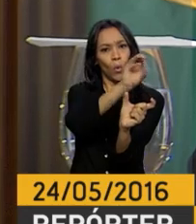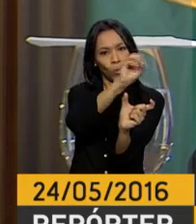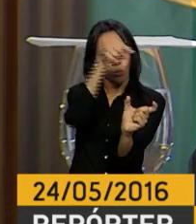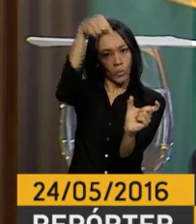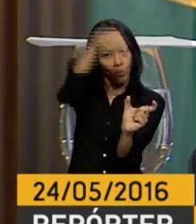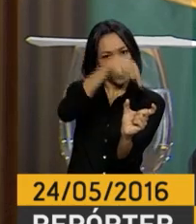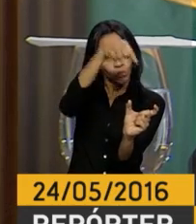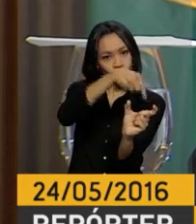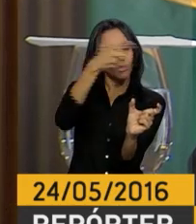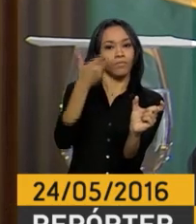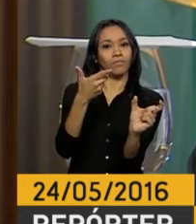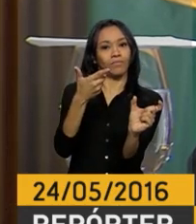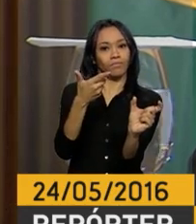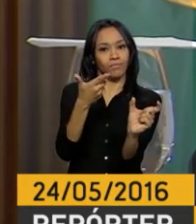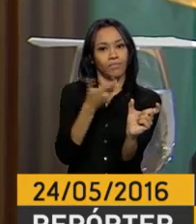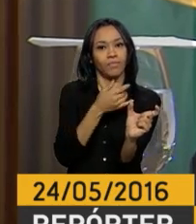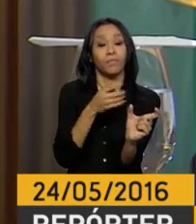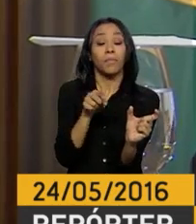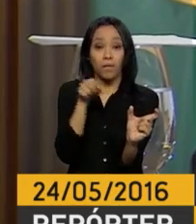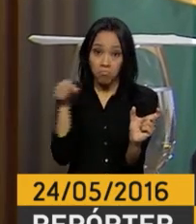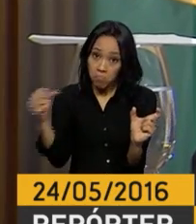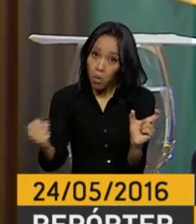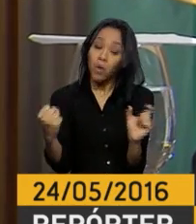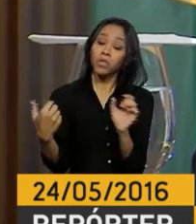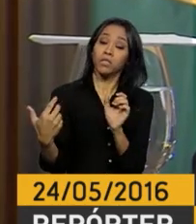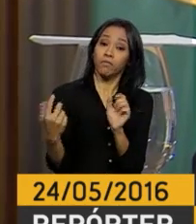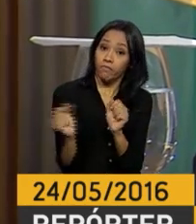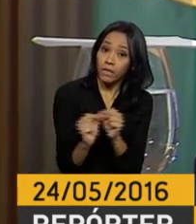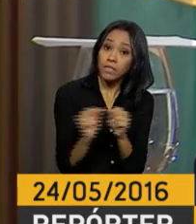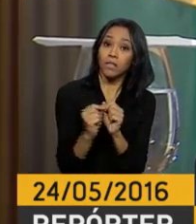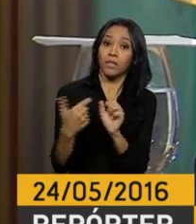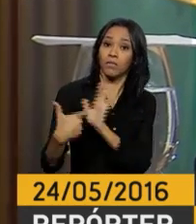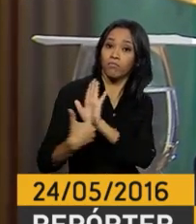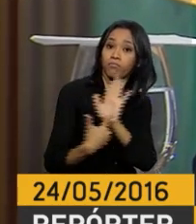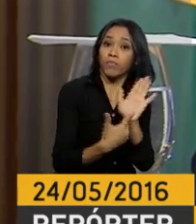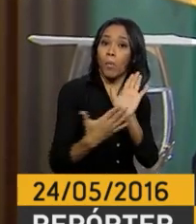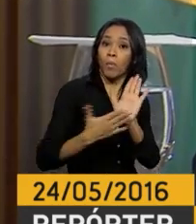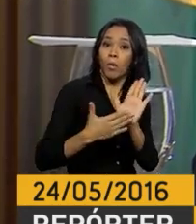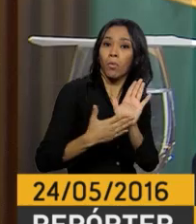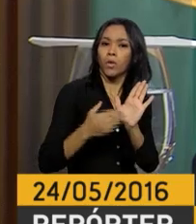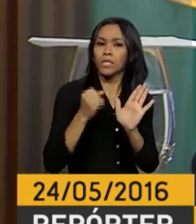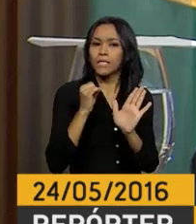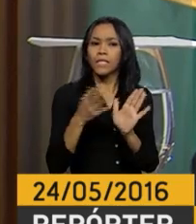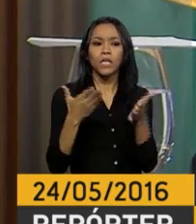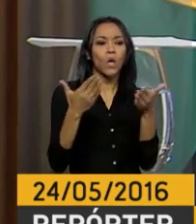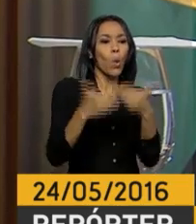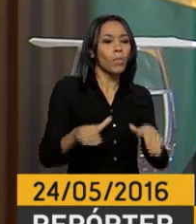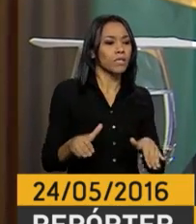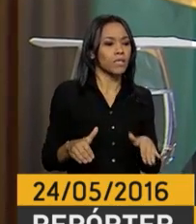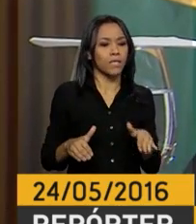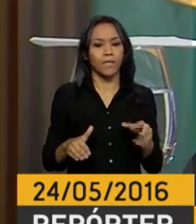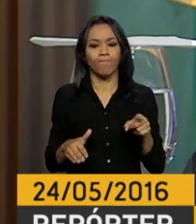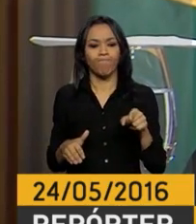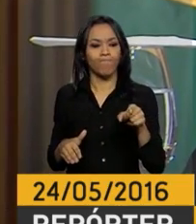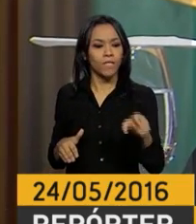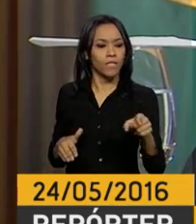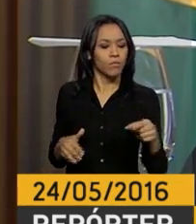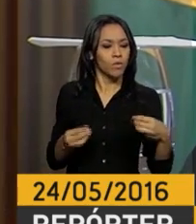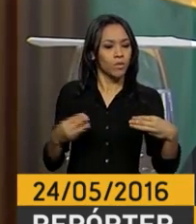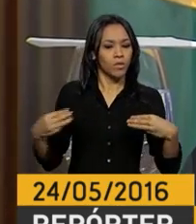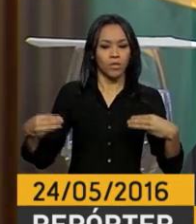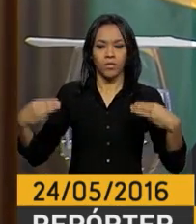em programa de governo. Poderá fazê-lo se houver uma compensação de uma com